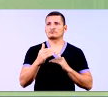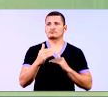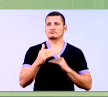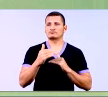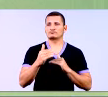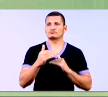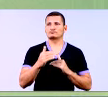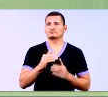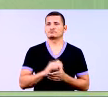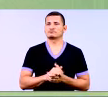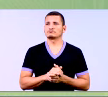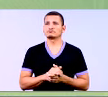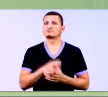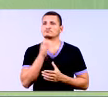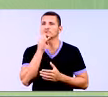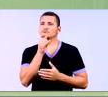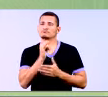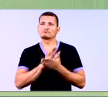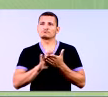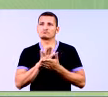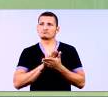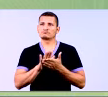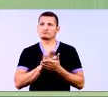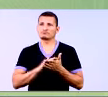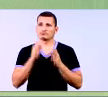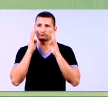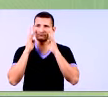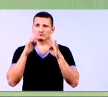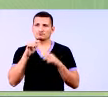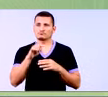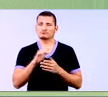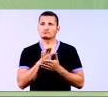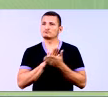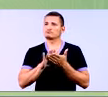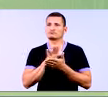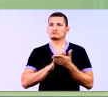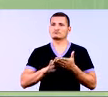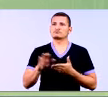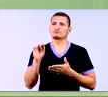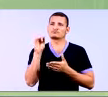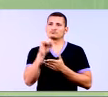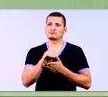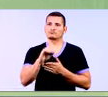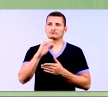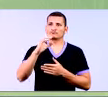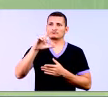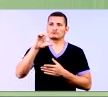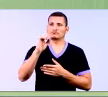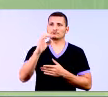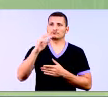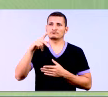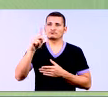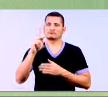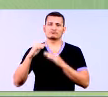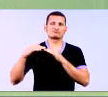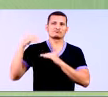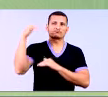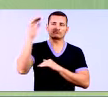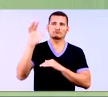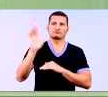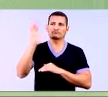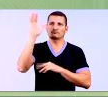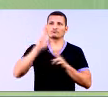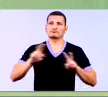processador. Então não adianta eu botar aqui, atenção aqui, gente, ó, não adianta botar um clock lá em cima, comprar um computador caríssimo, gastar